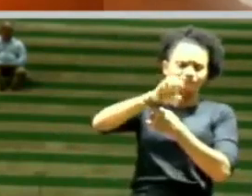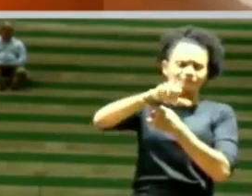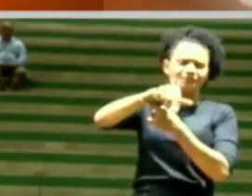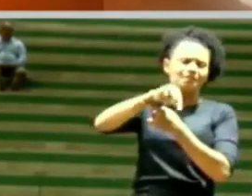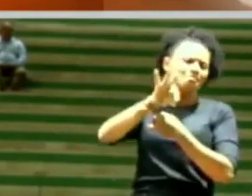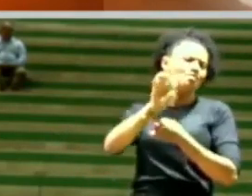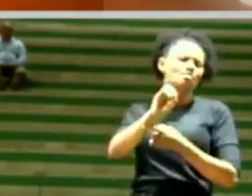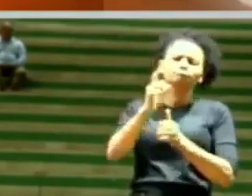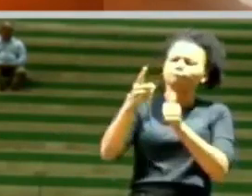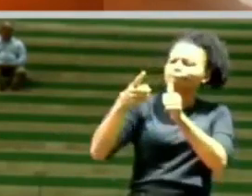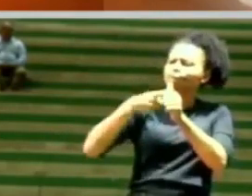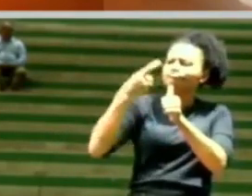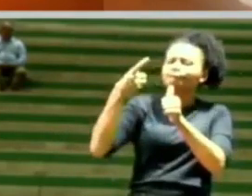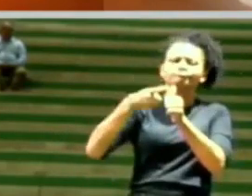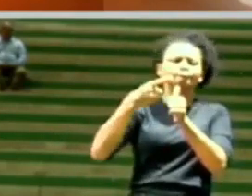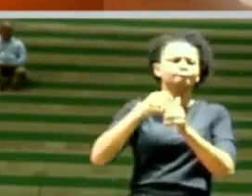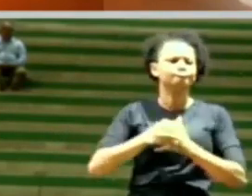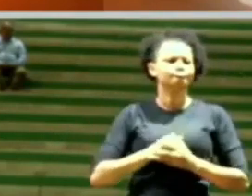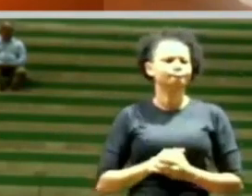Primeira,